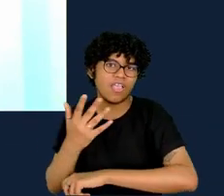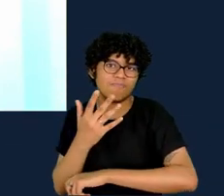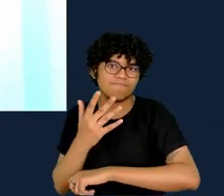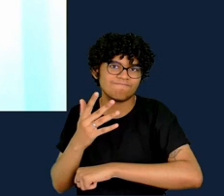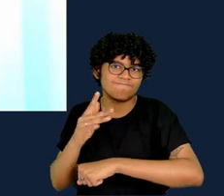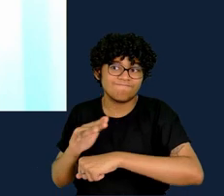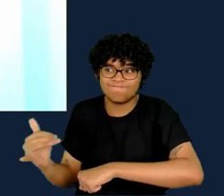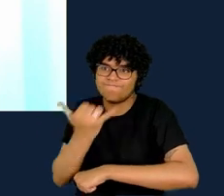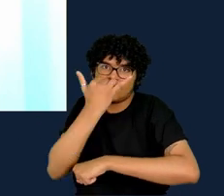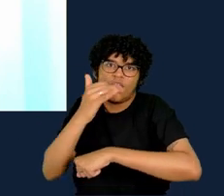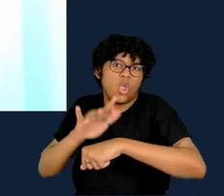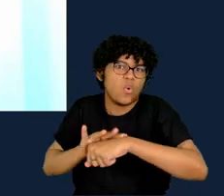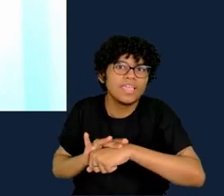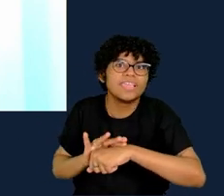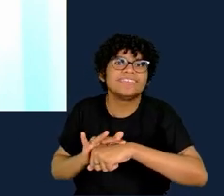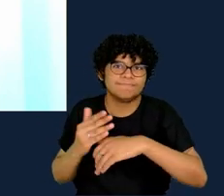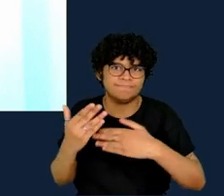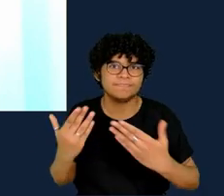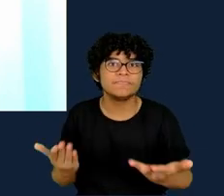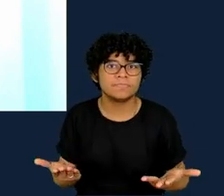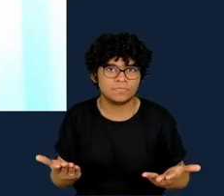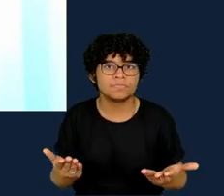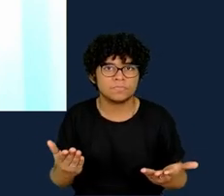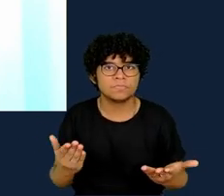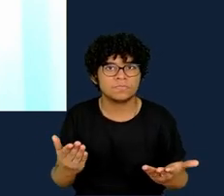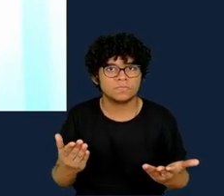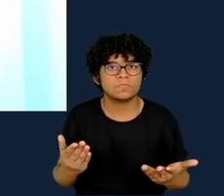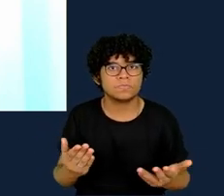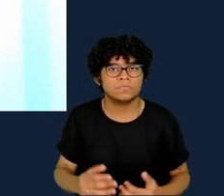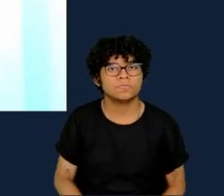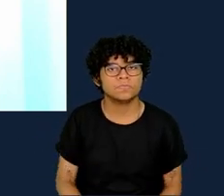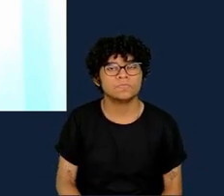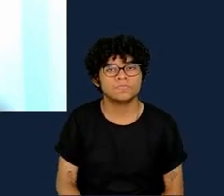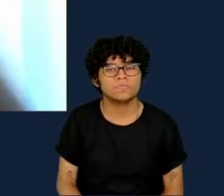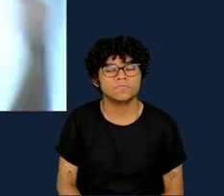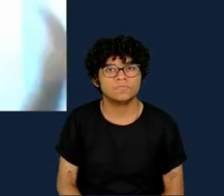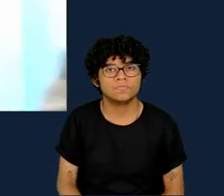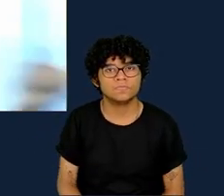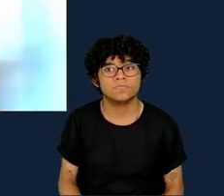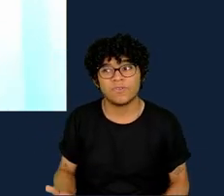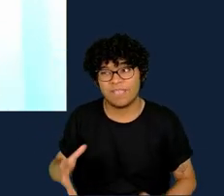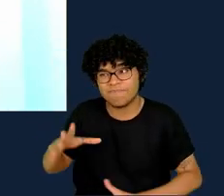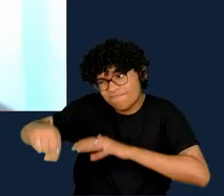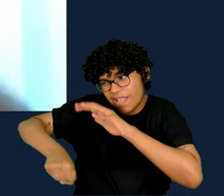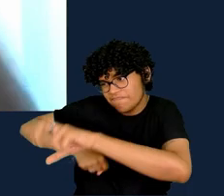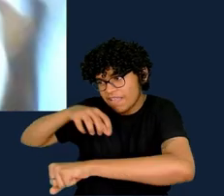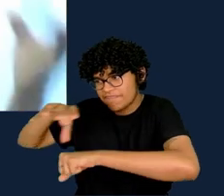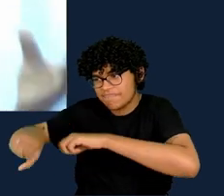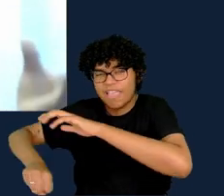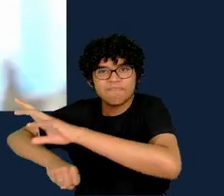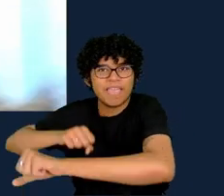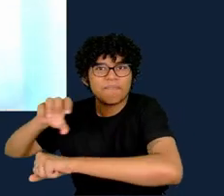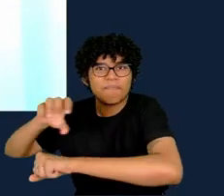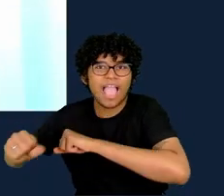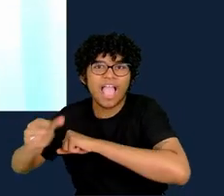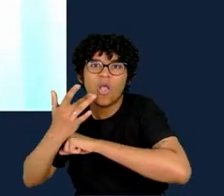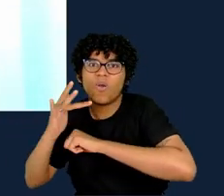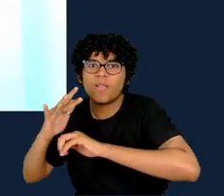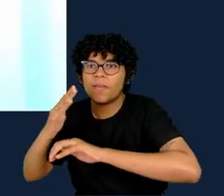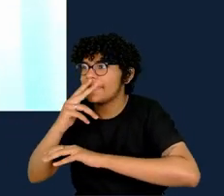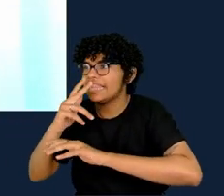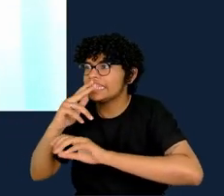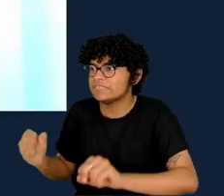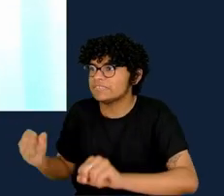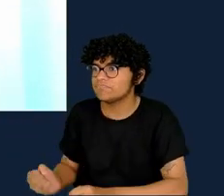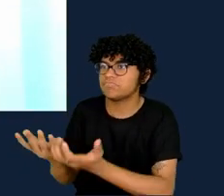ruim que a partir da retirada do ouro, ela coloca para fora